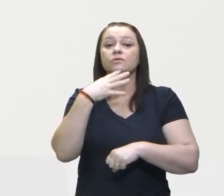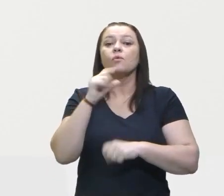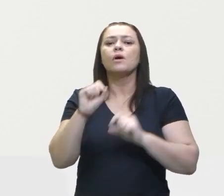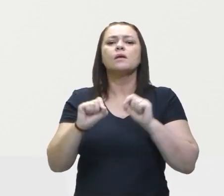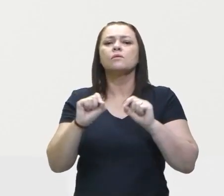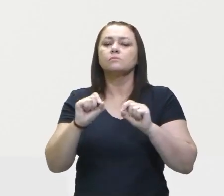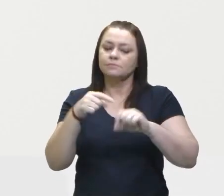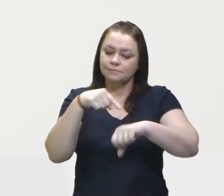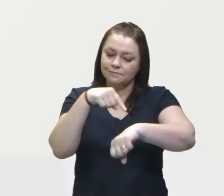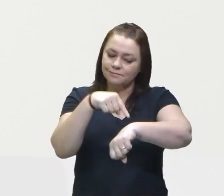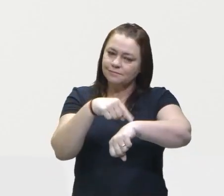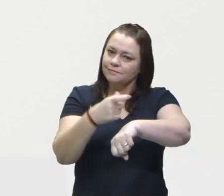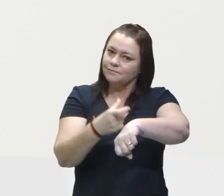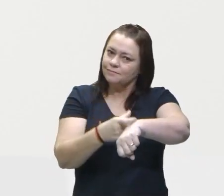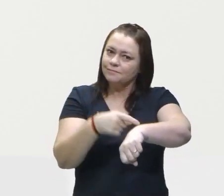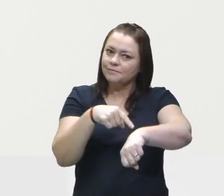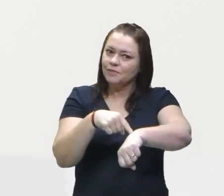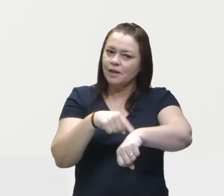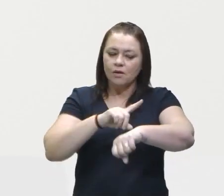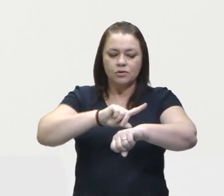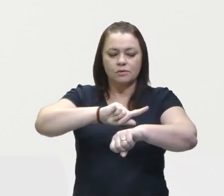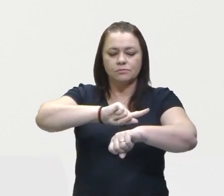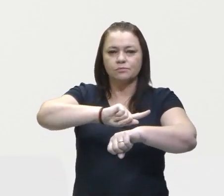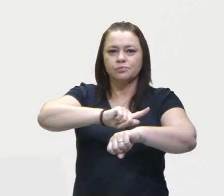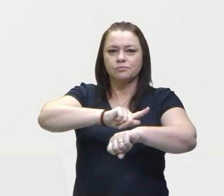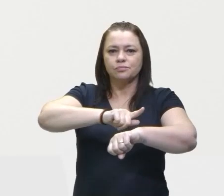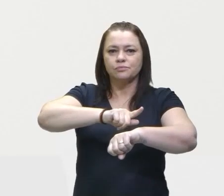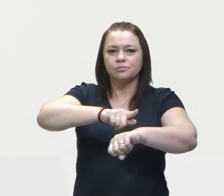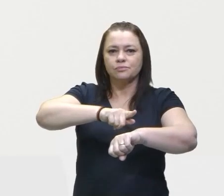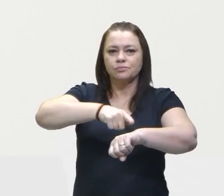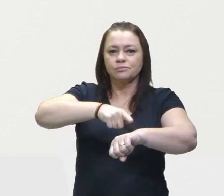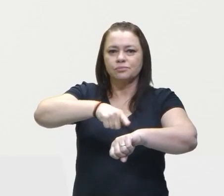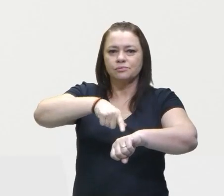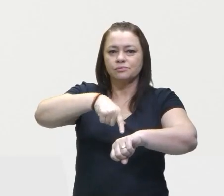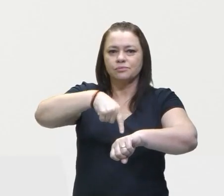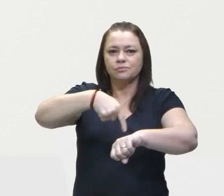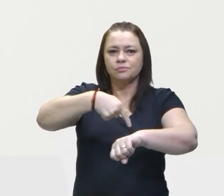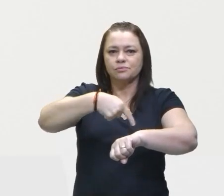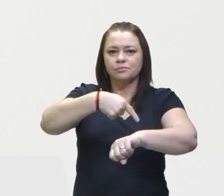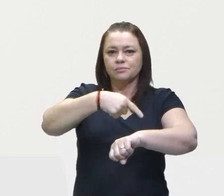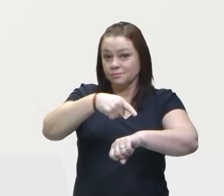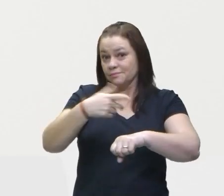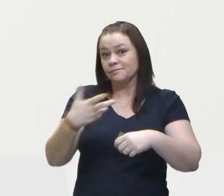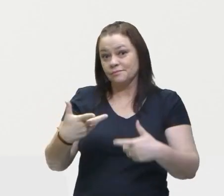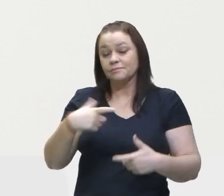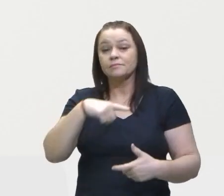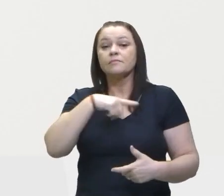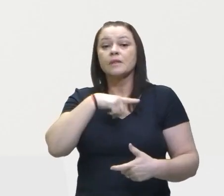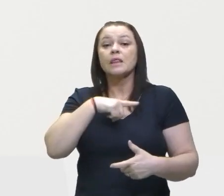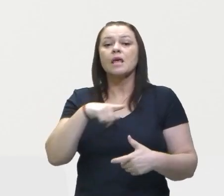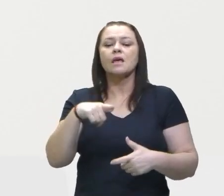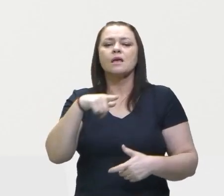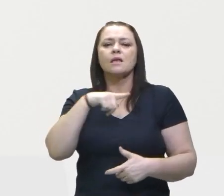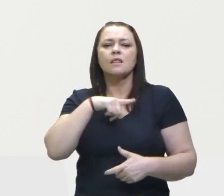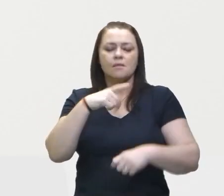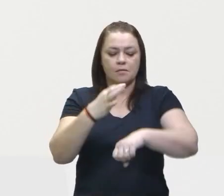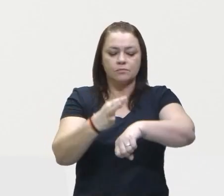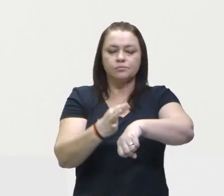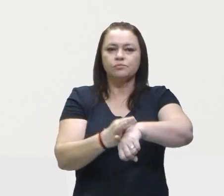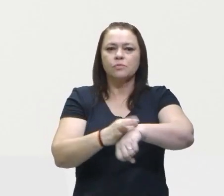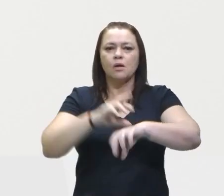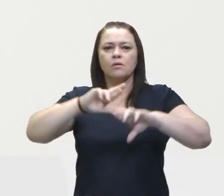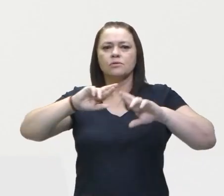relógio. O relógio de ponteiro, esse é o relógio de ponteiro. Mas também temos relógio digital,